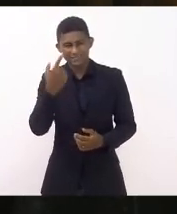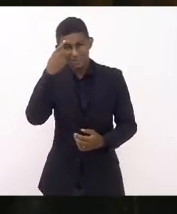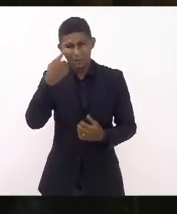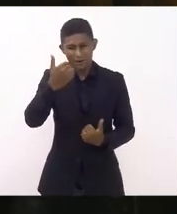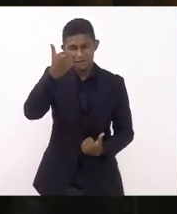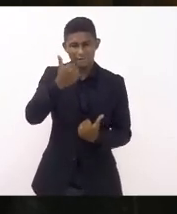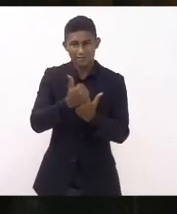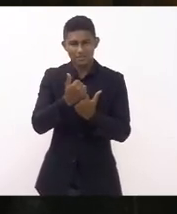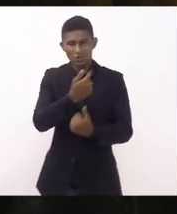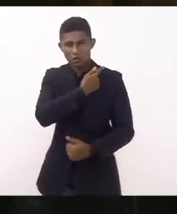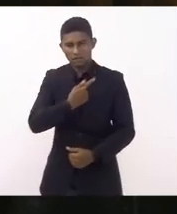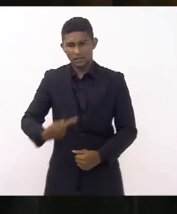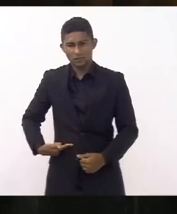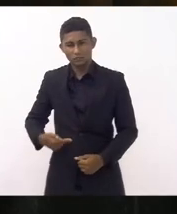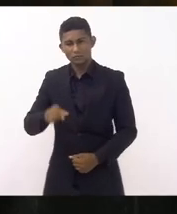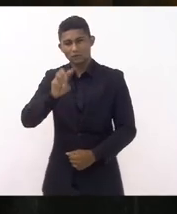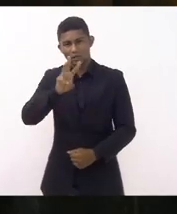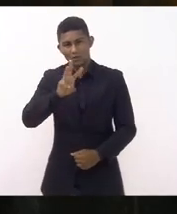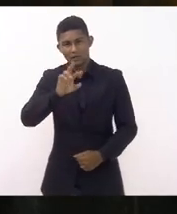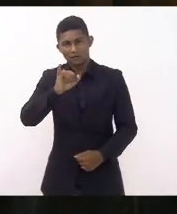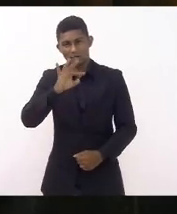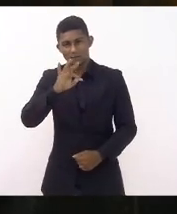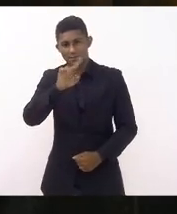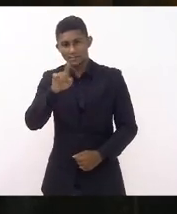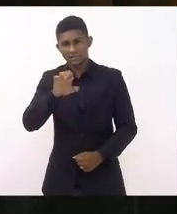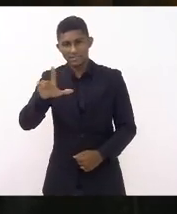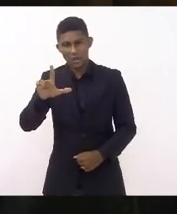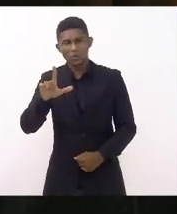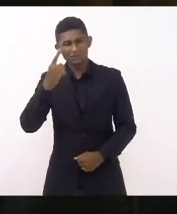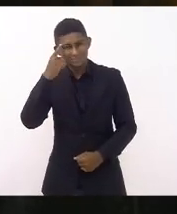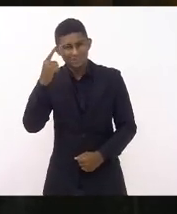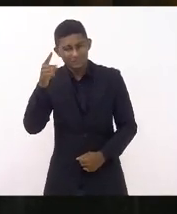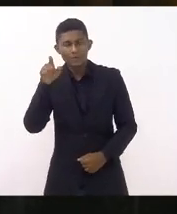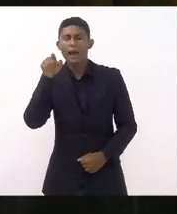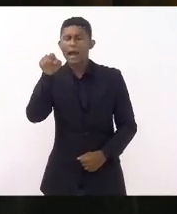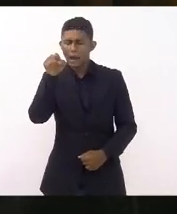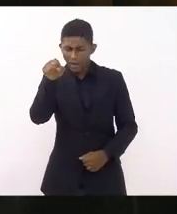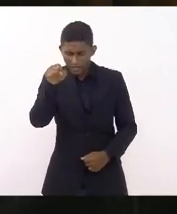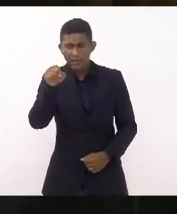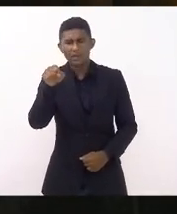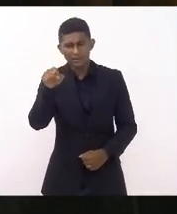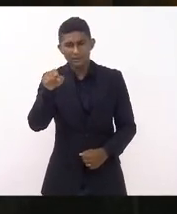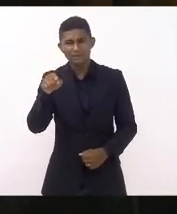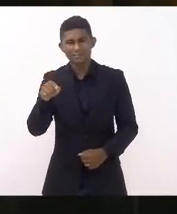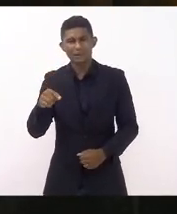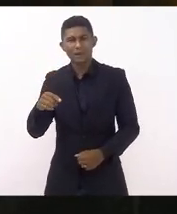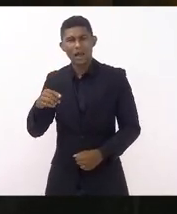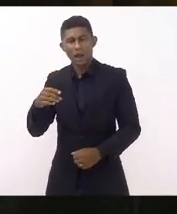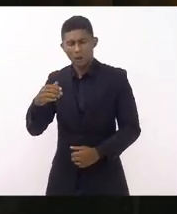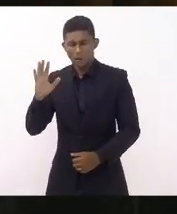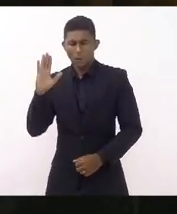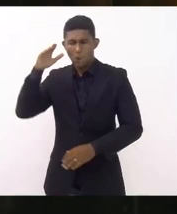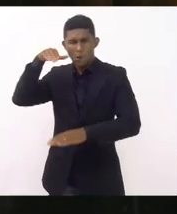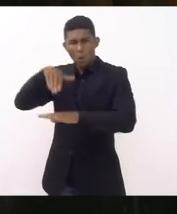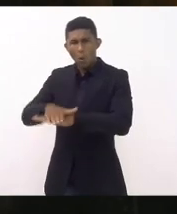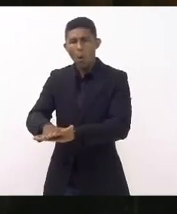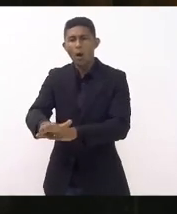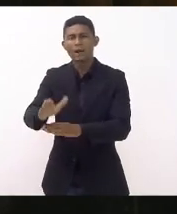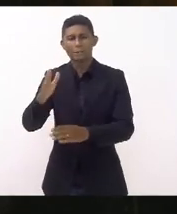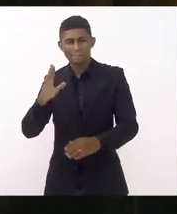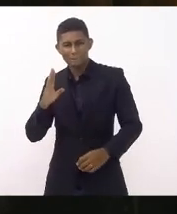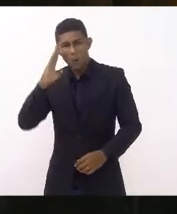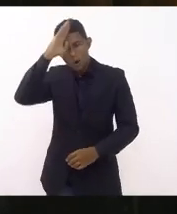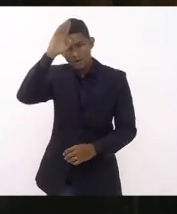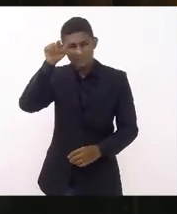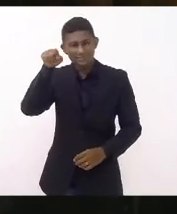vice-governador de Wilson Witzel, que mergulhou profundamente nesse momento chamado onda Bolsonaro e